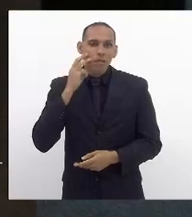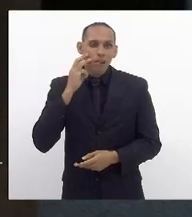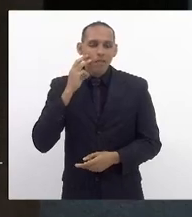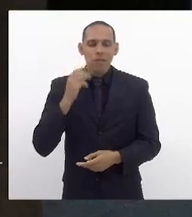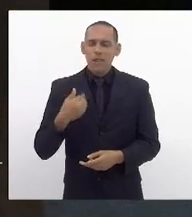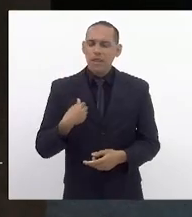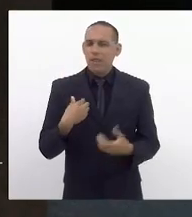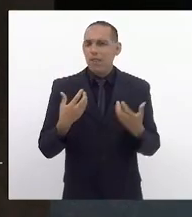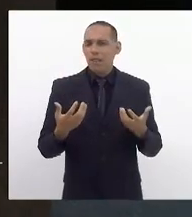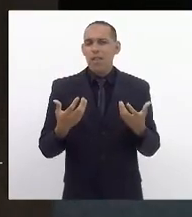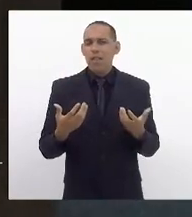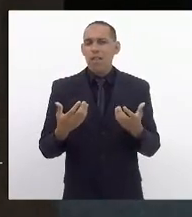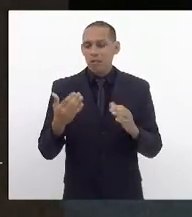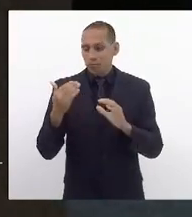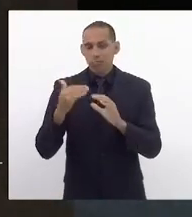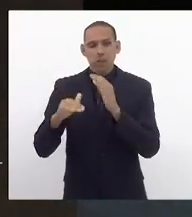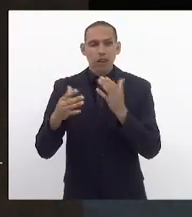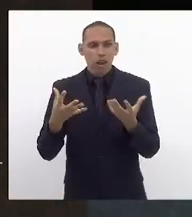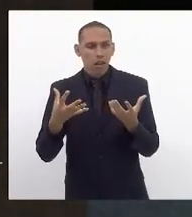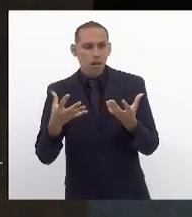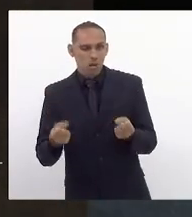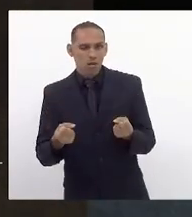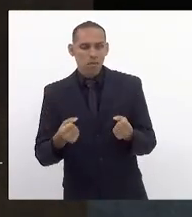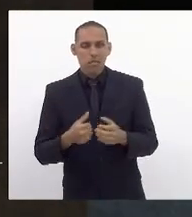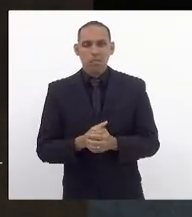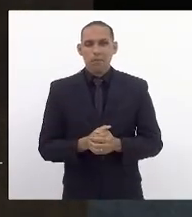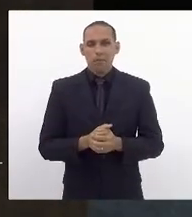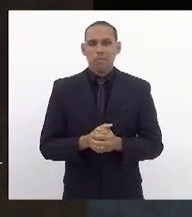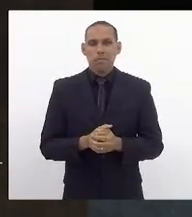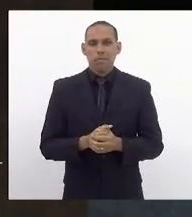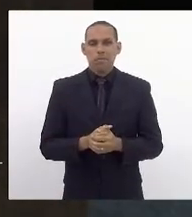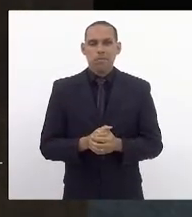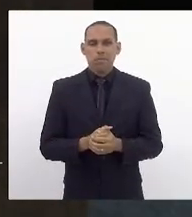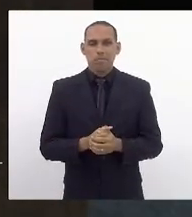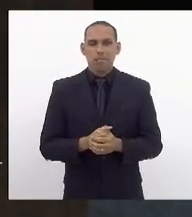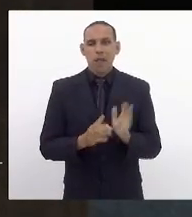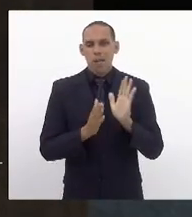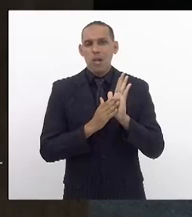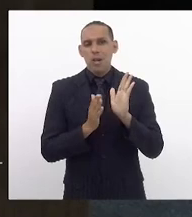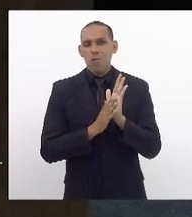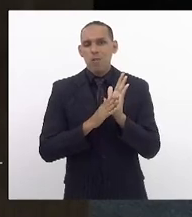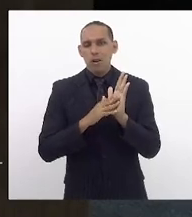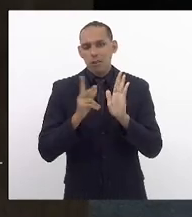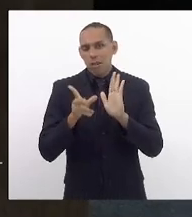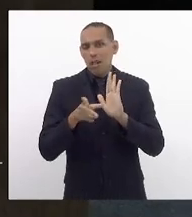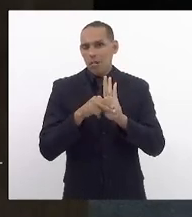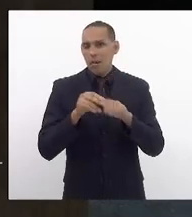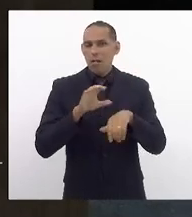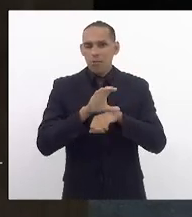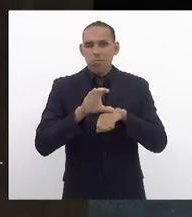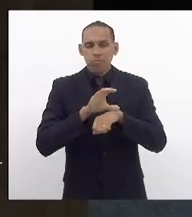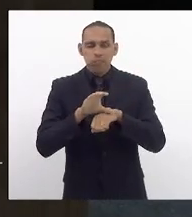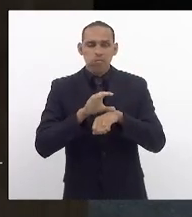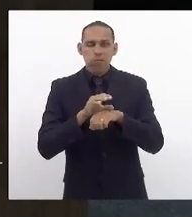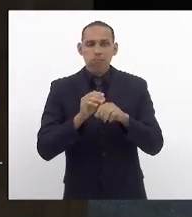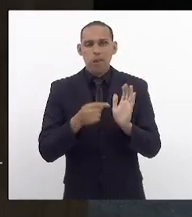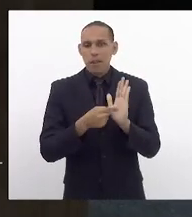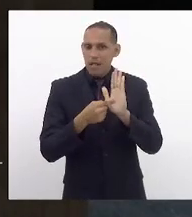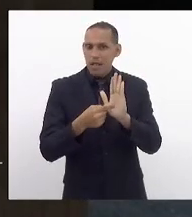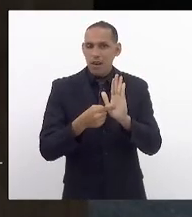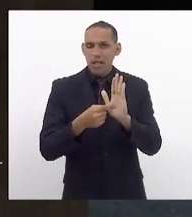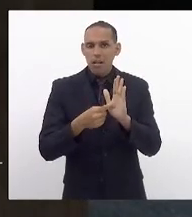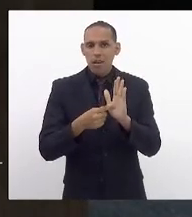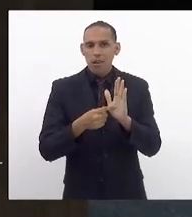queria encaminhar favoravelmente a esta proposta de emenda constitucional apresentada